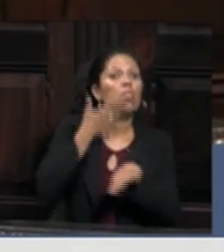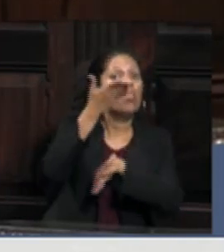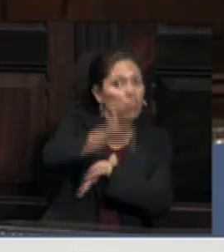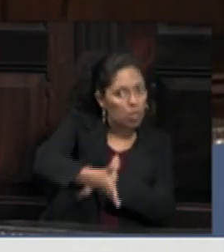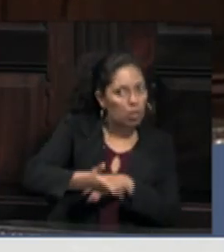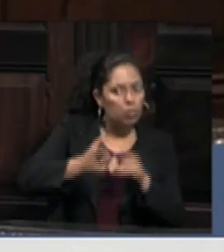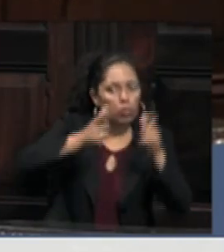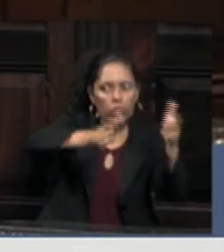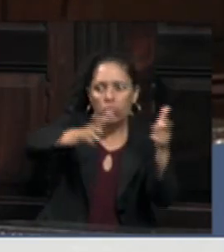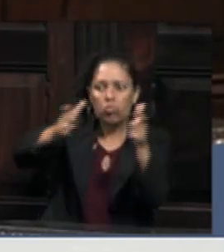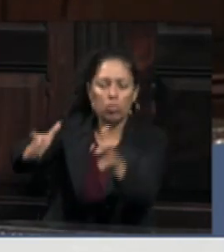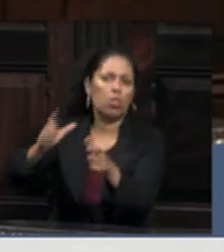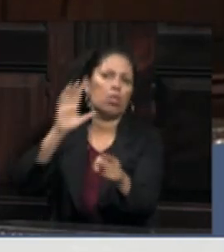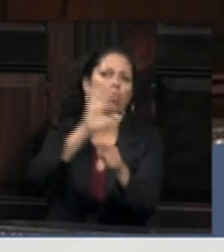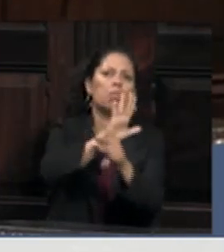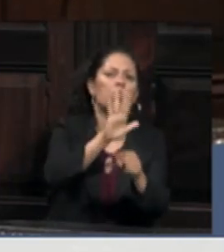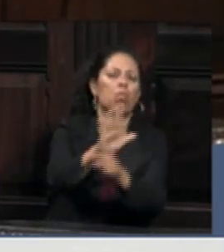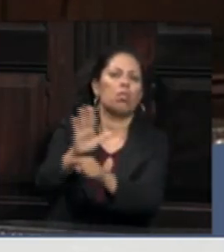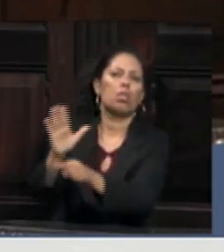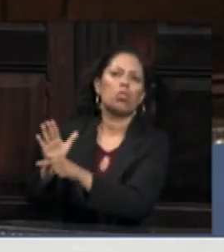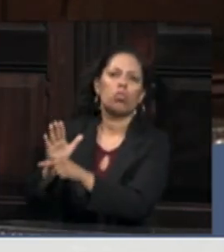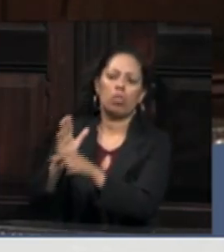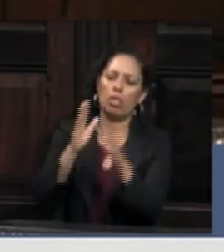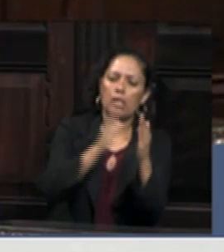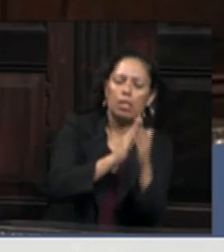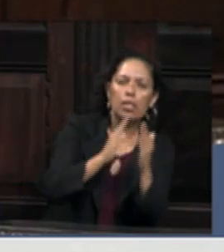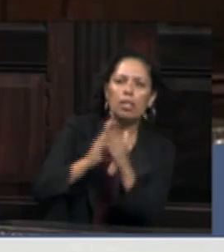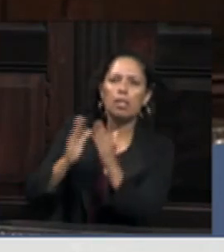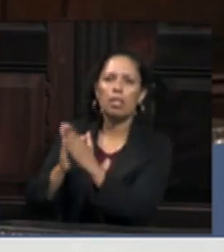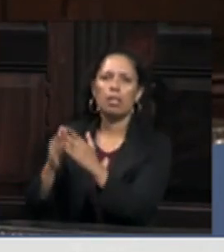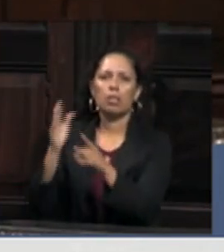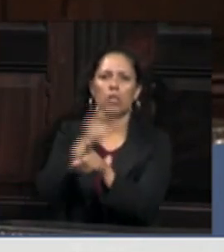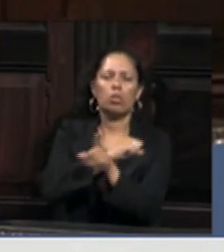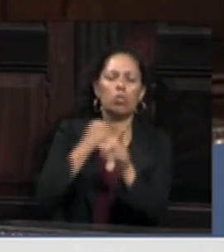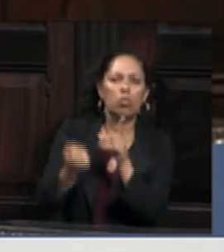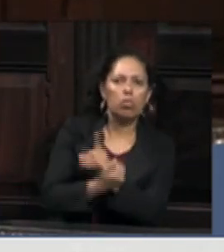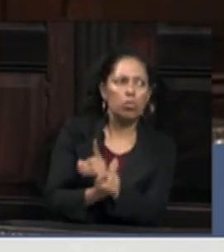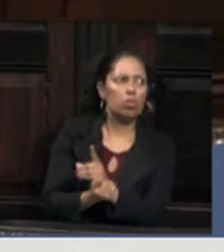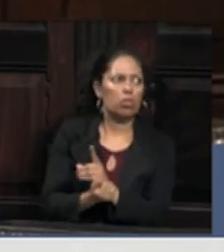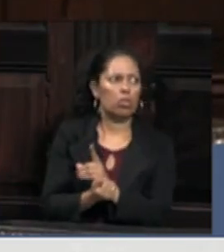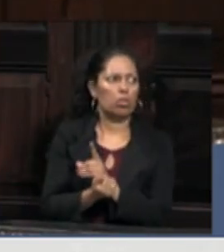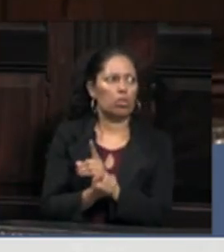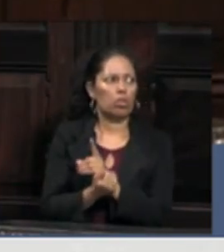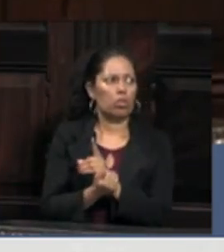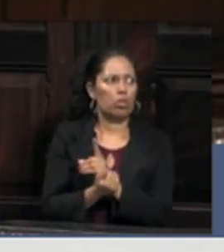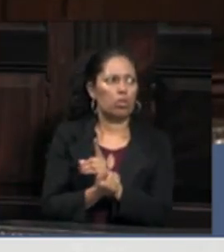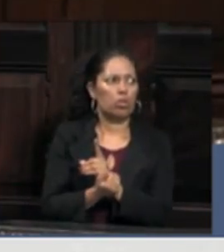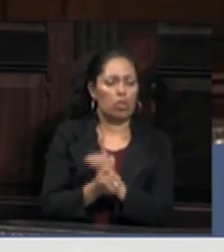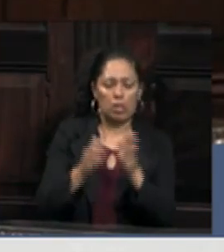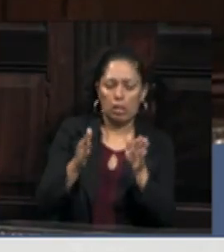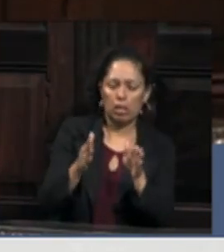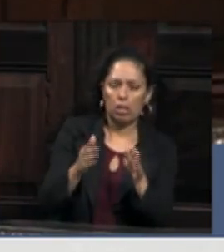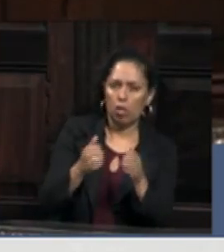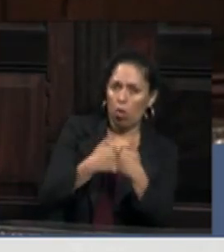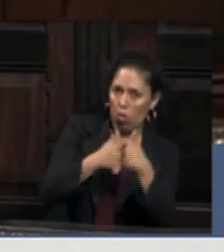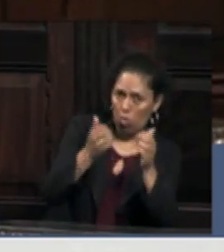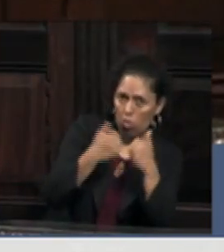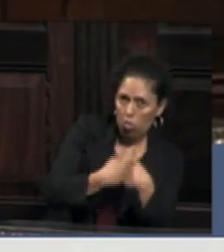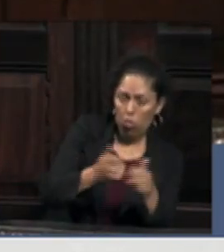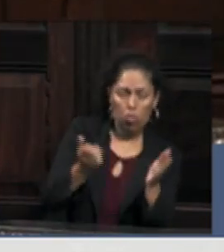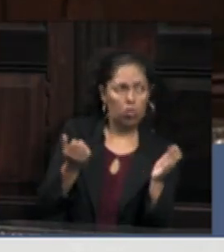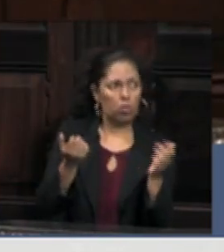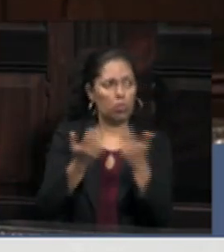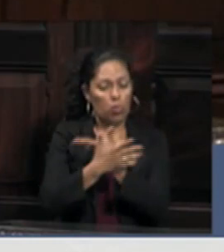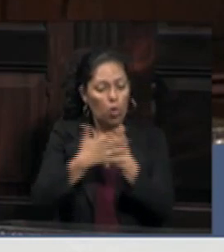áreas para as quais ele foi feito. Habitação de interesse social, financiamento do transporte público.